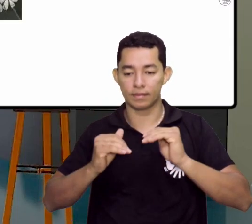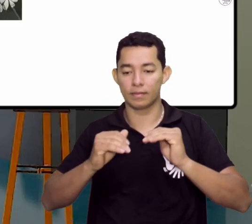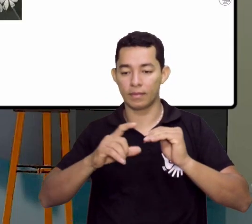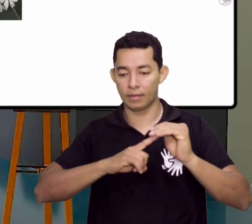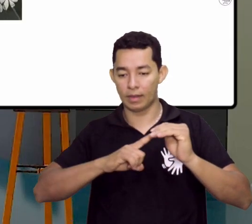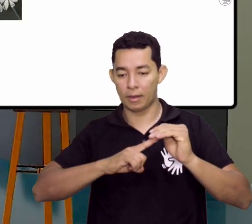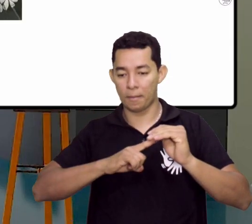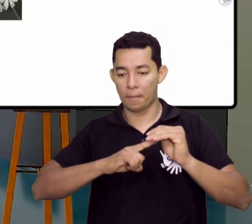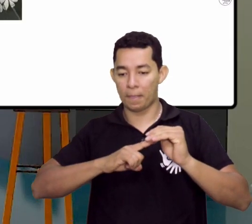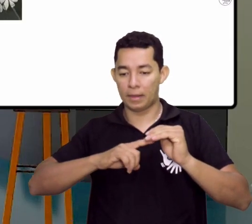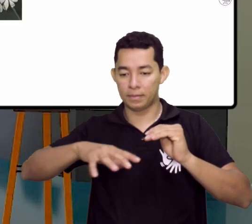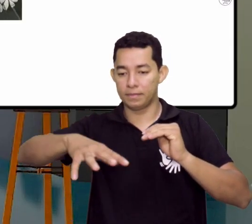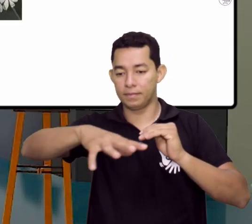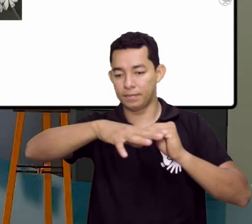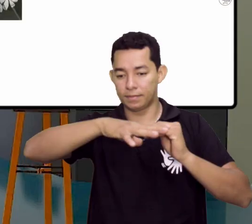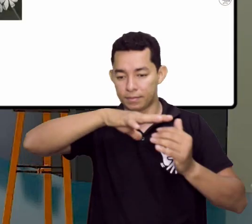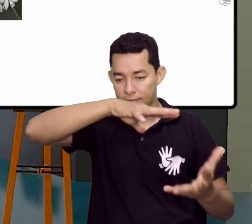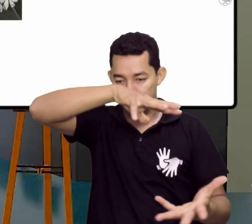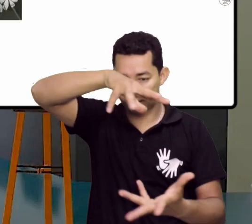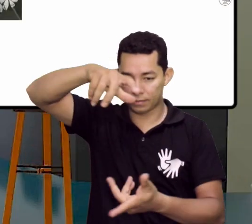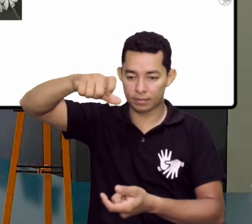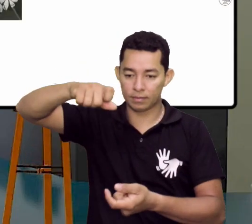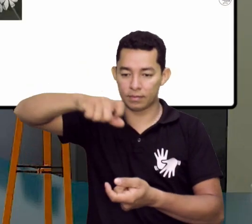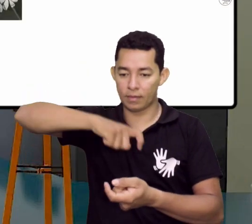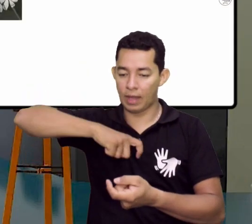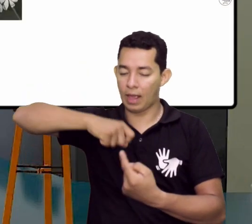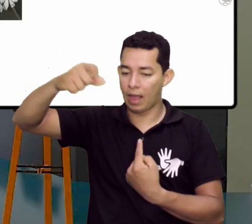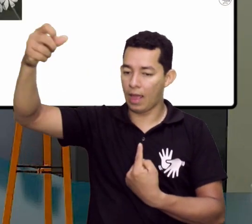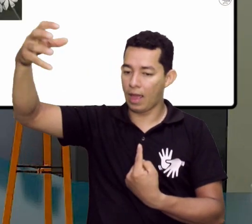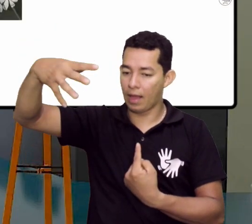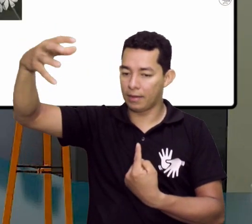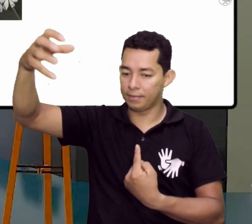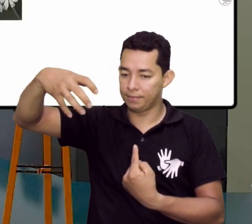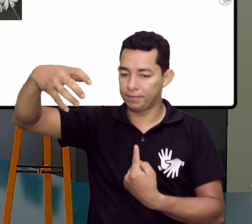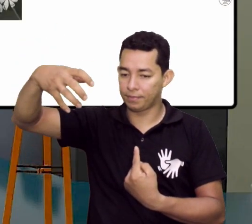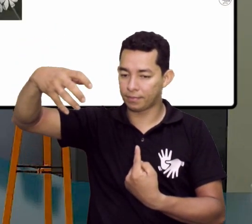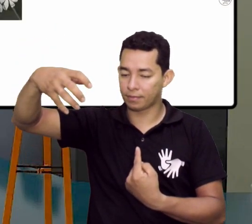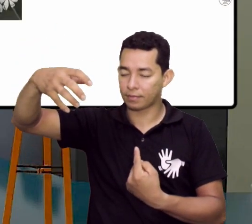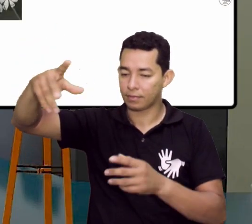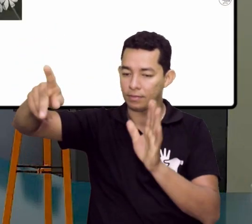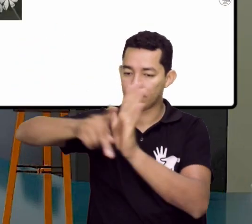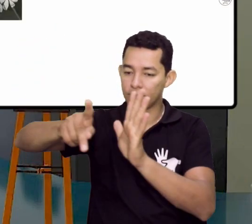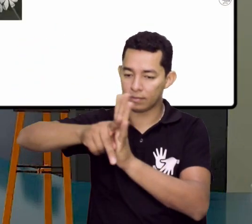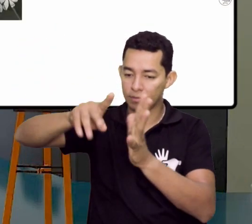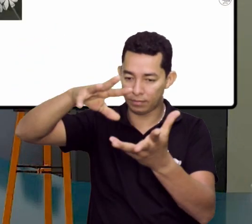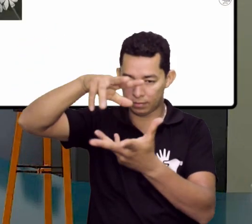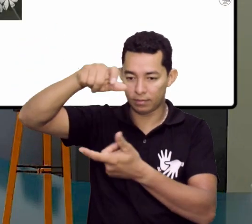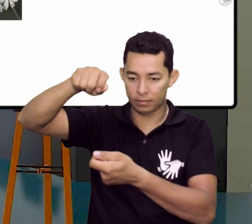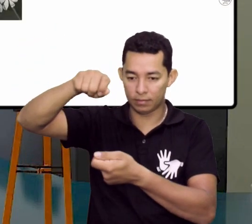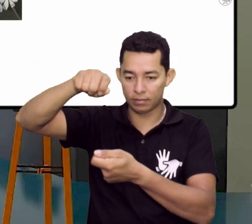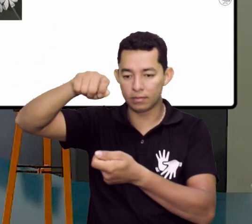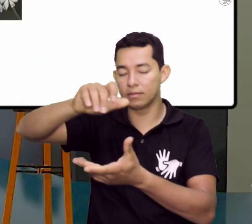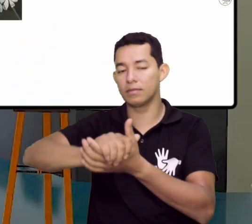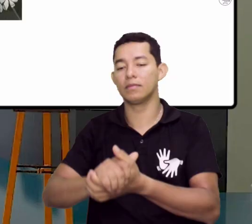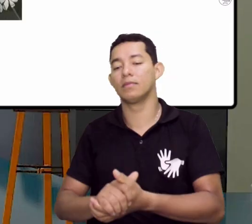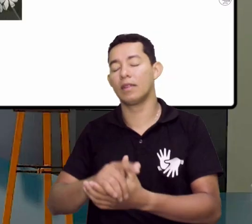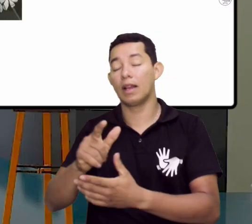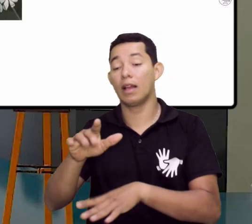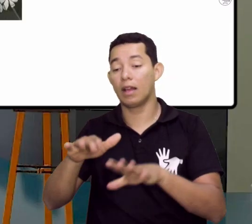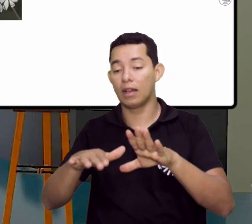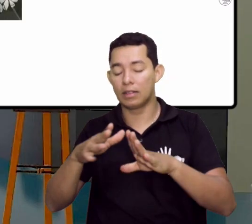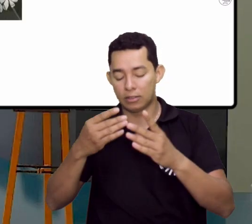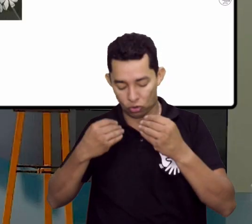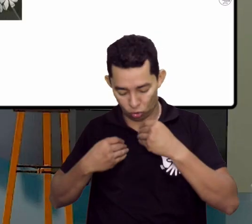no mundo, ele sofre as influências do que está acontecendo, dos acontecimentos. E isso se reflete muitas